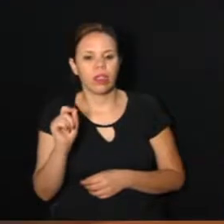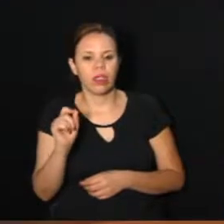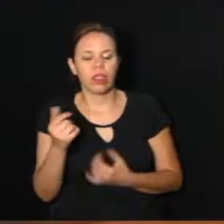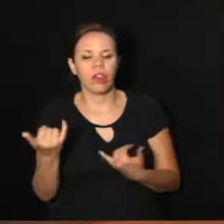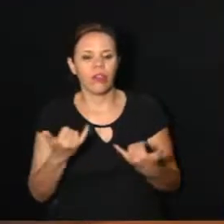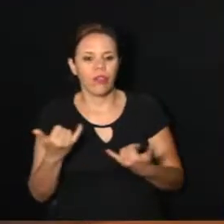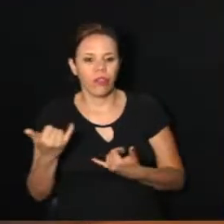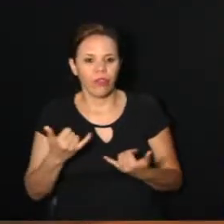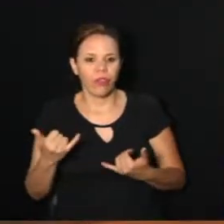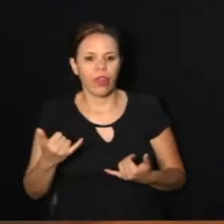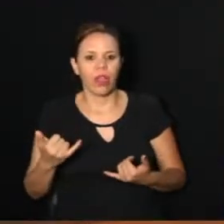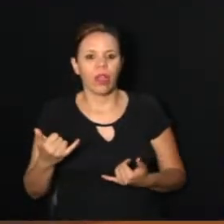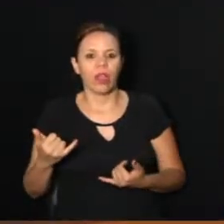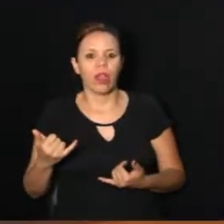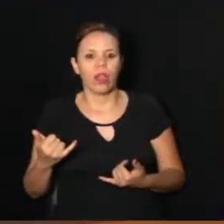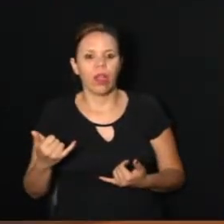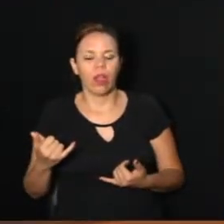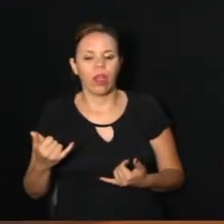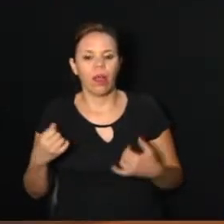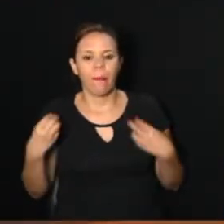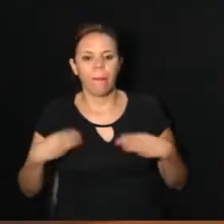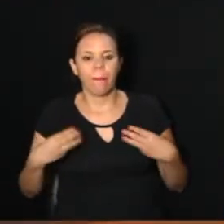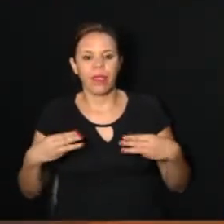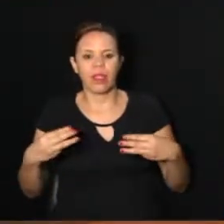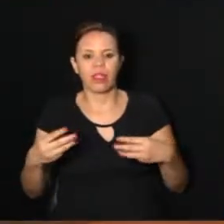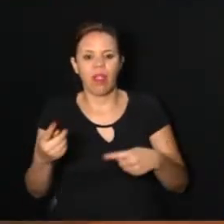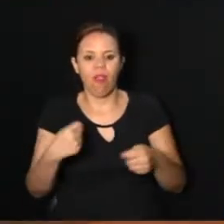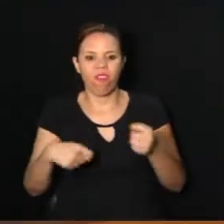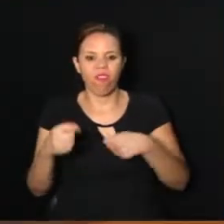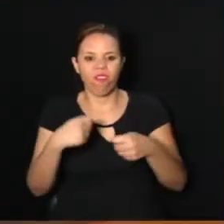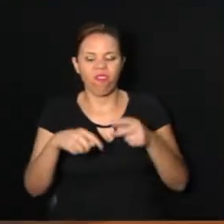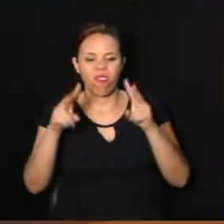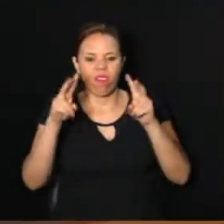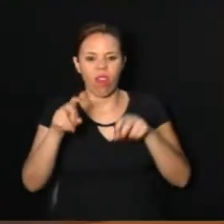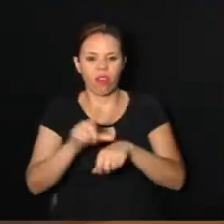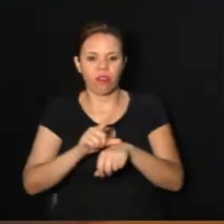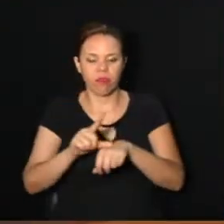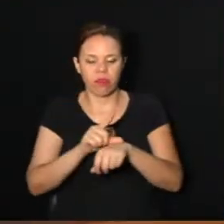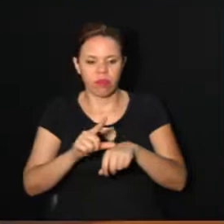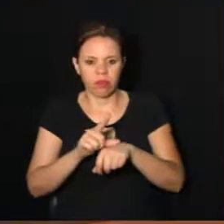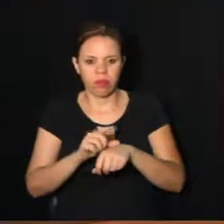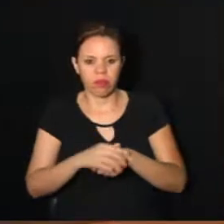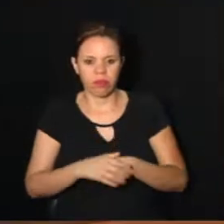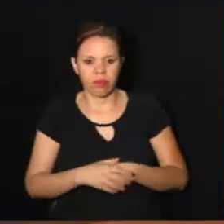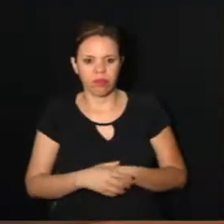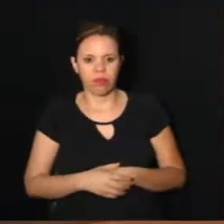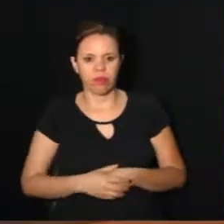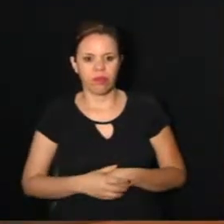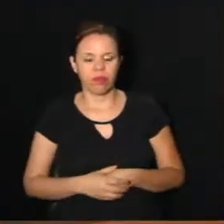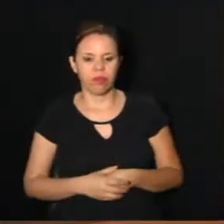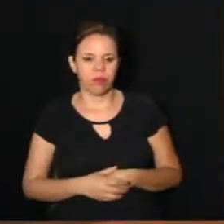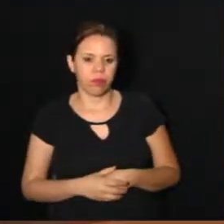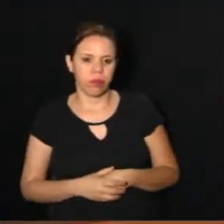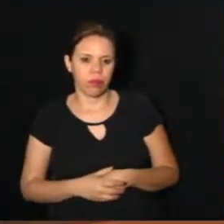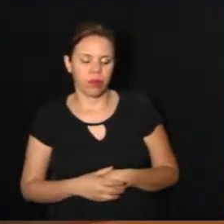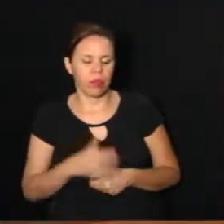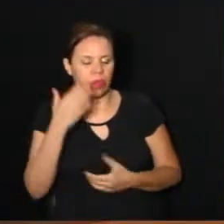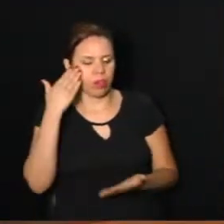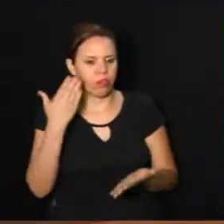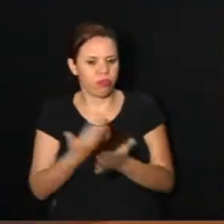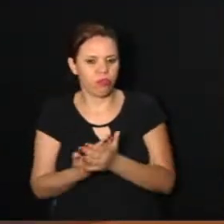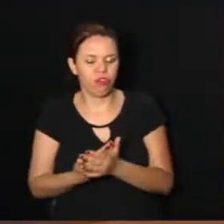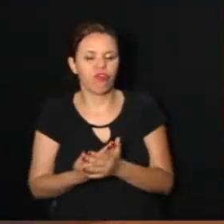ao Ministério da Economia sobre a legislação. Eu acredito que o município deva